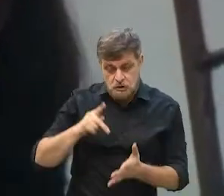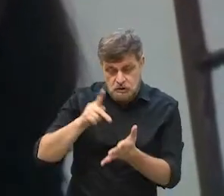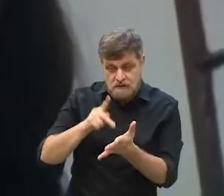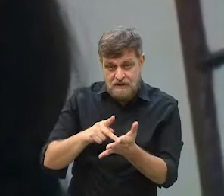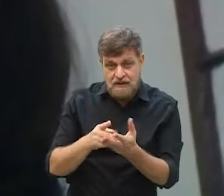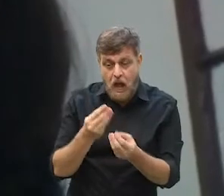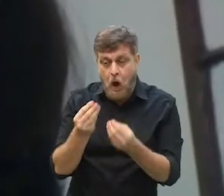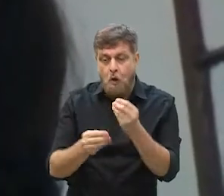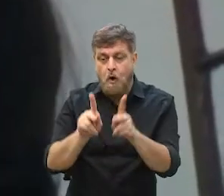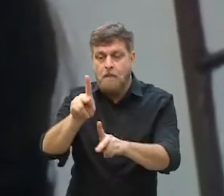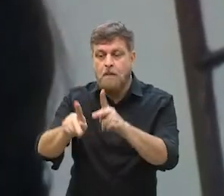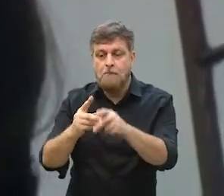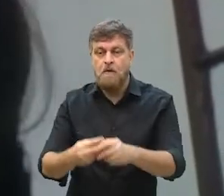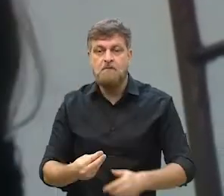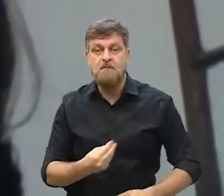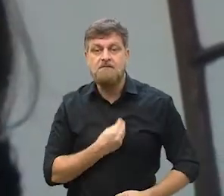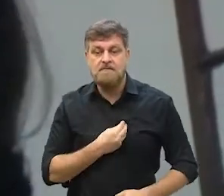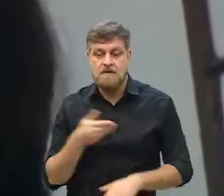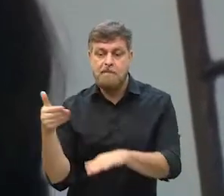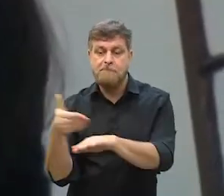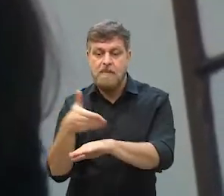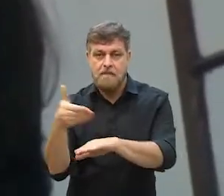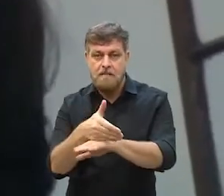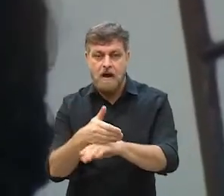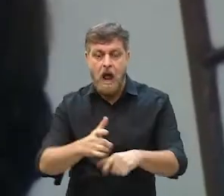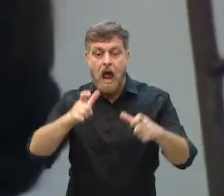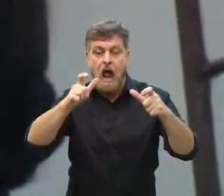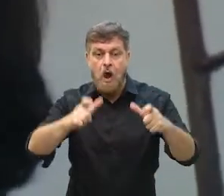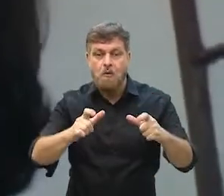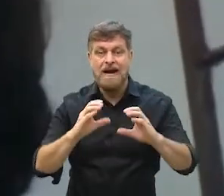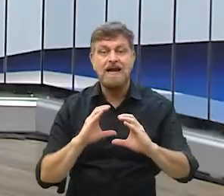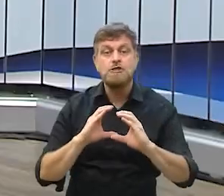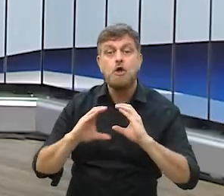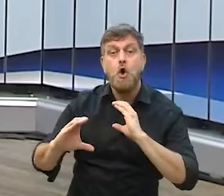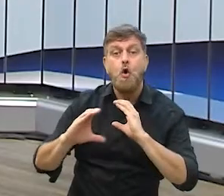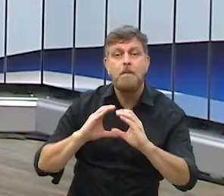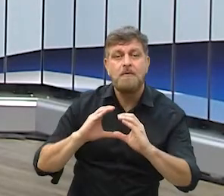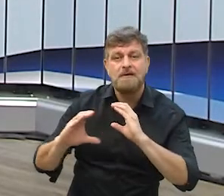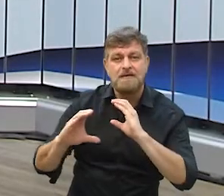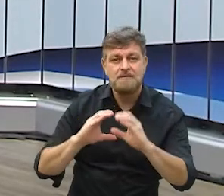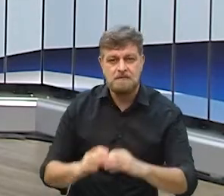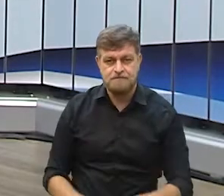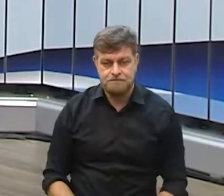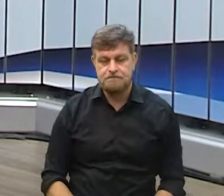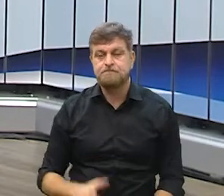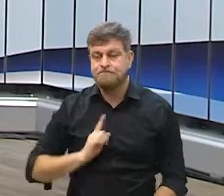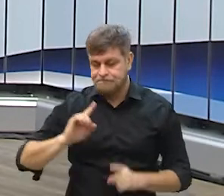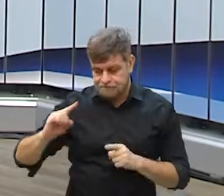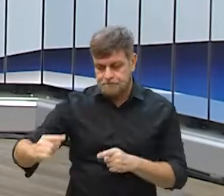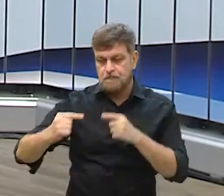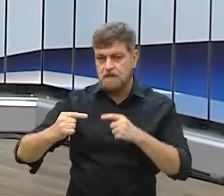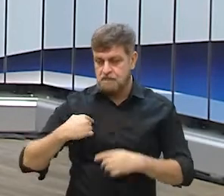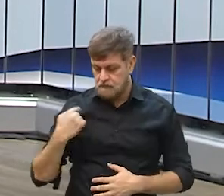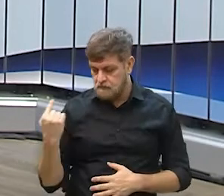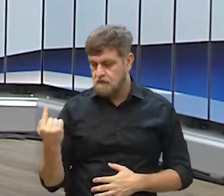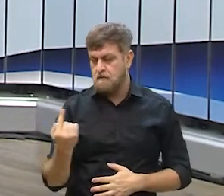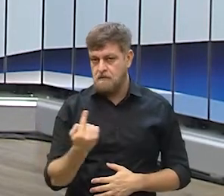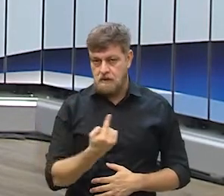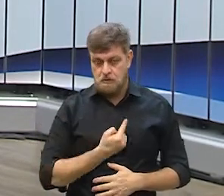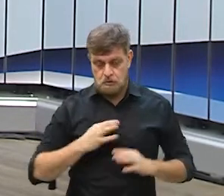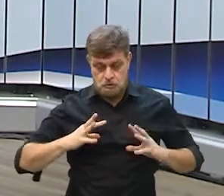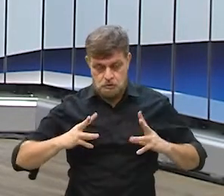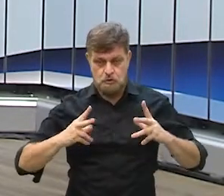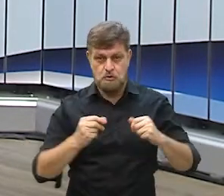né? E, ao mesmo tempo, um espaço aberto de comunicação. Sim, sem dúvida. Esse é um desafio, acho que para todos nós, né? Para